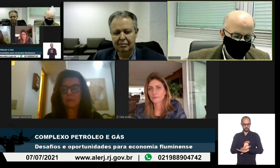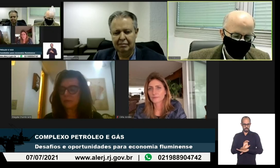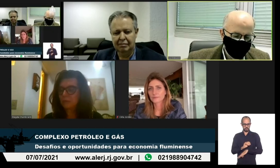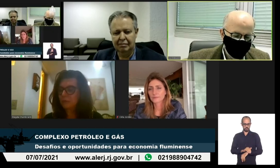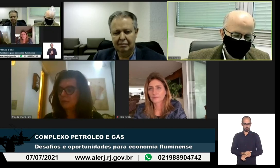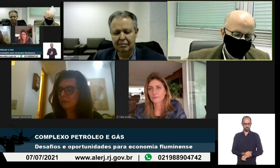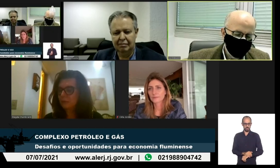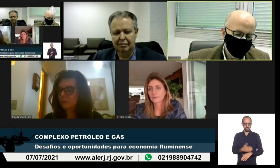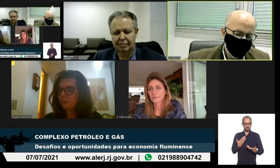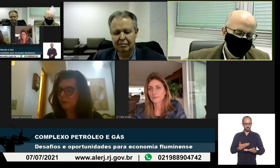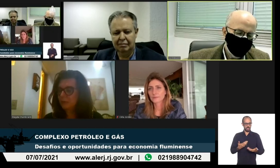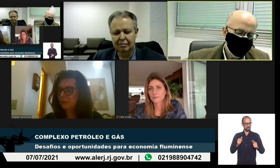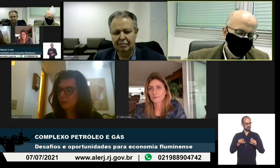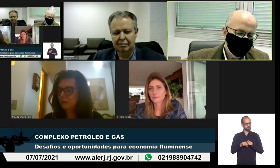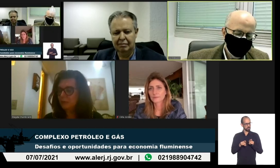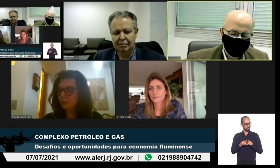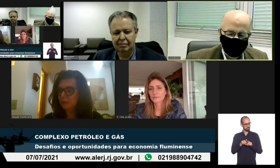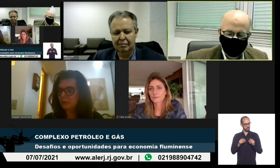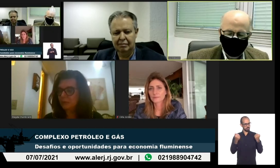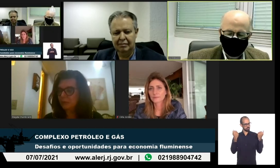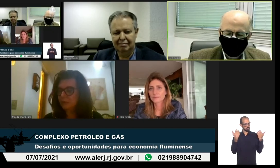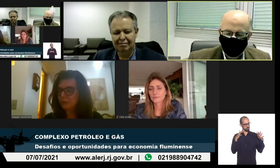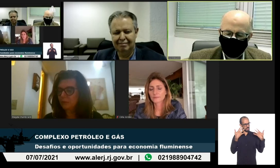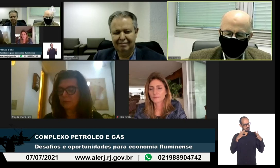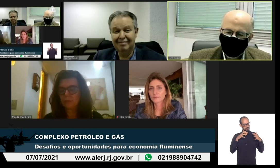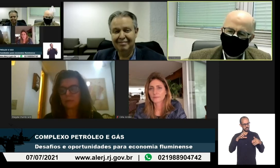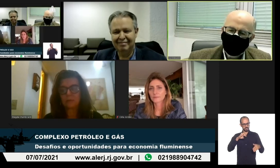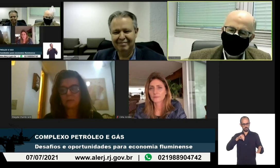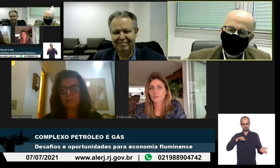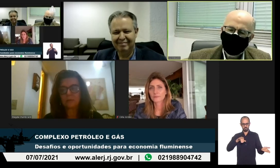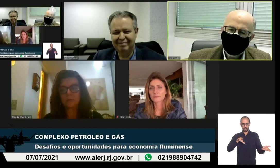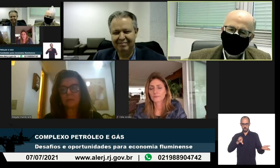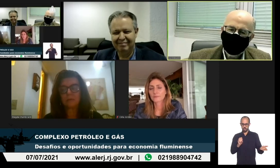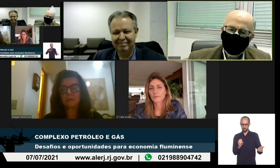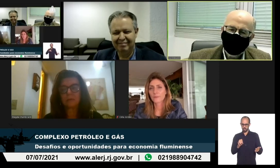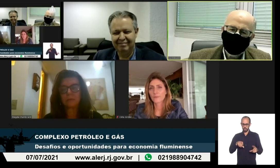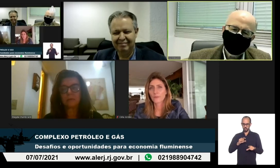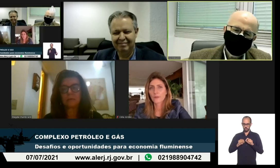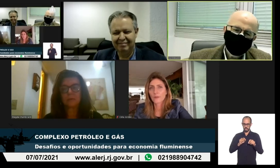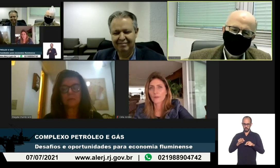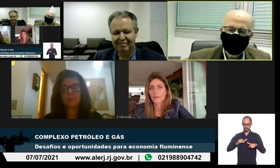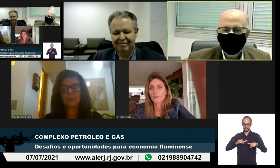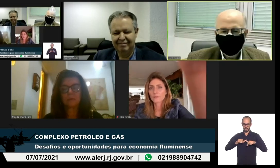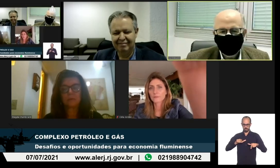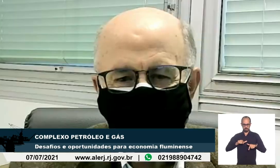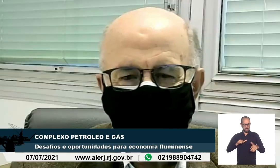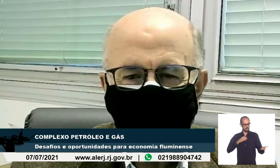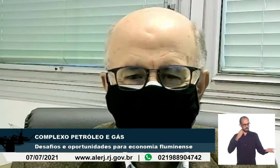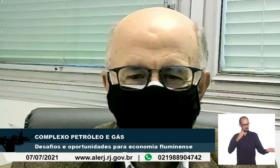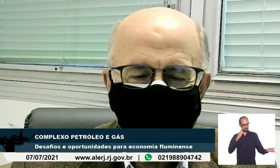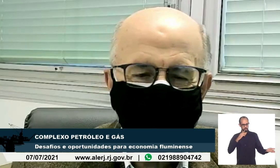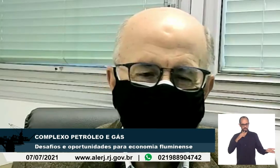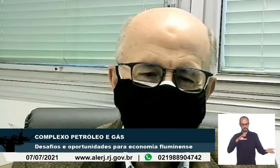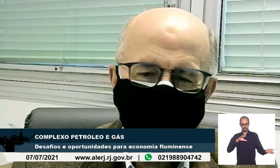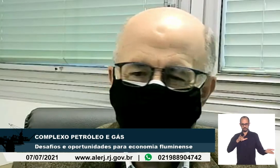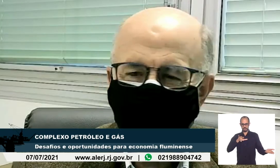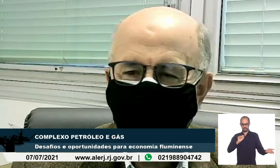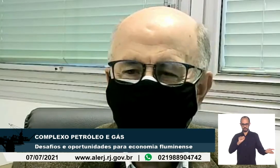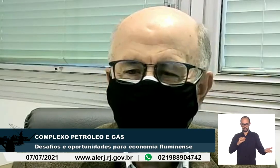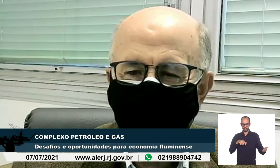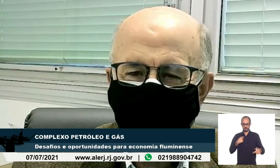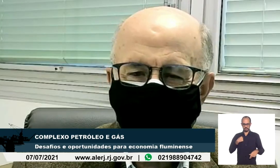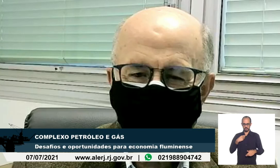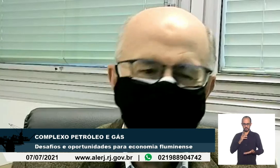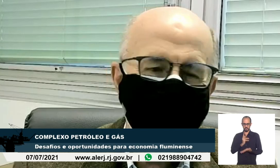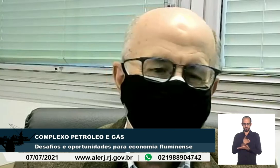Queria louvar, deputado Mauro Osório, o trabalho da deputada, eu erro, né? Eu estou sempre prevendo